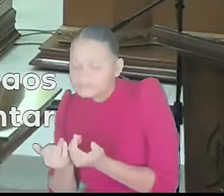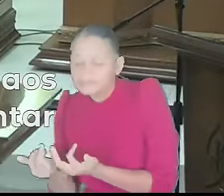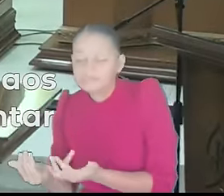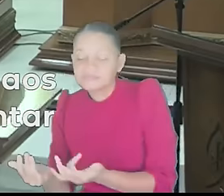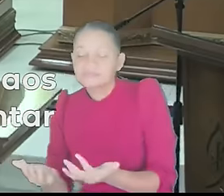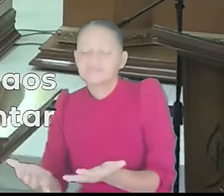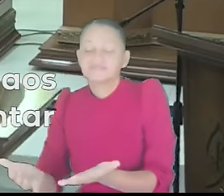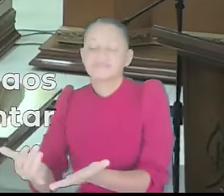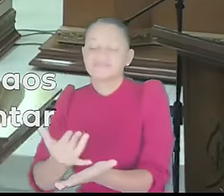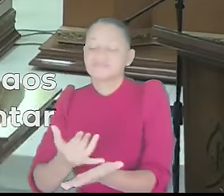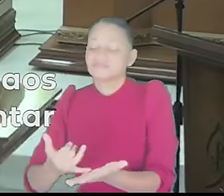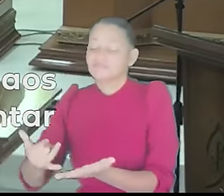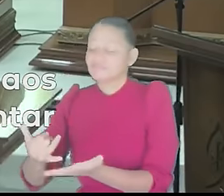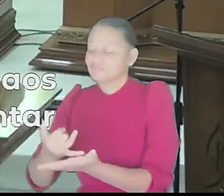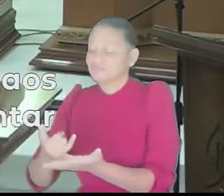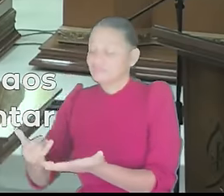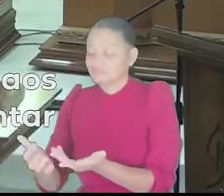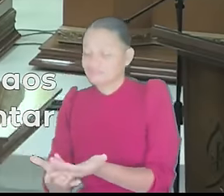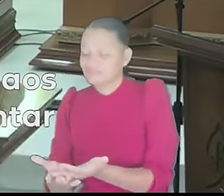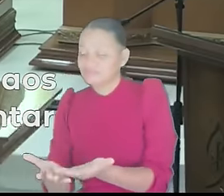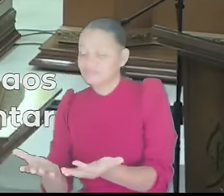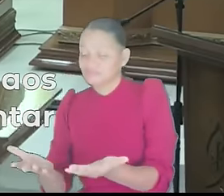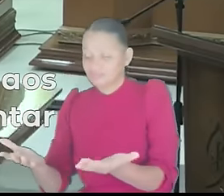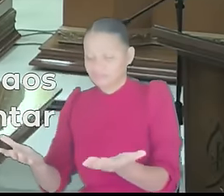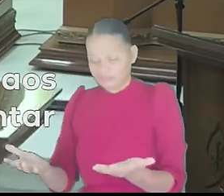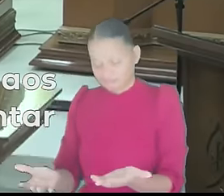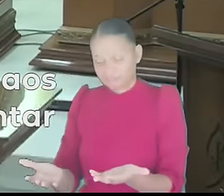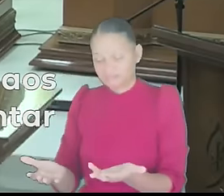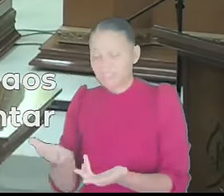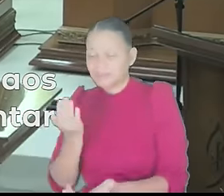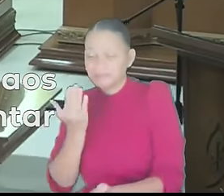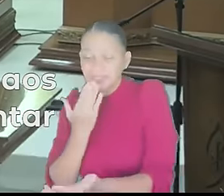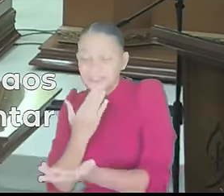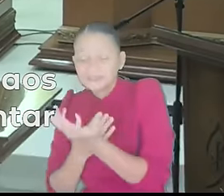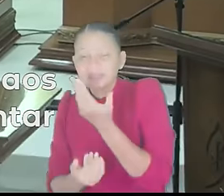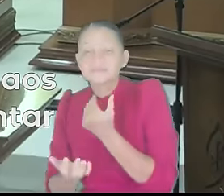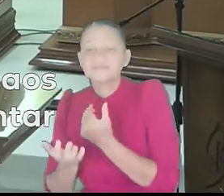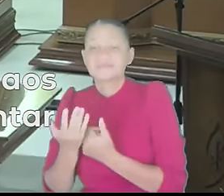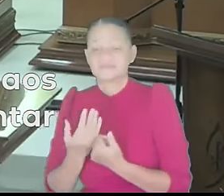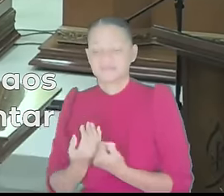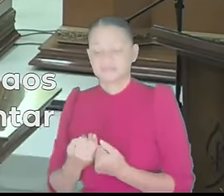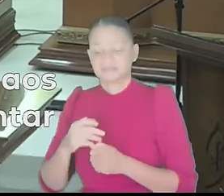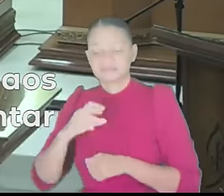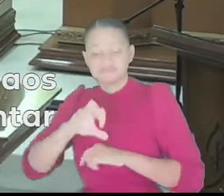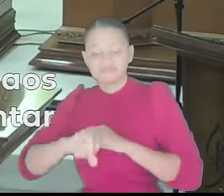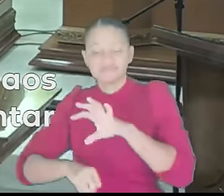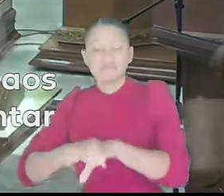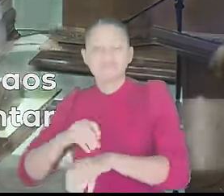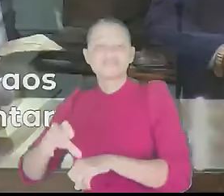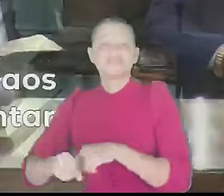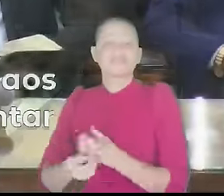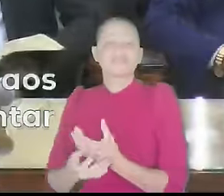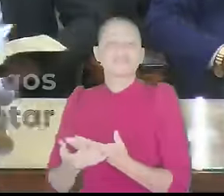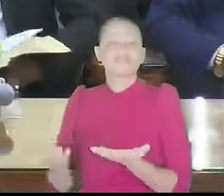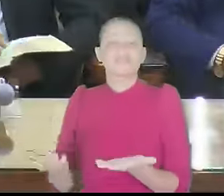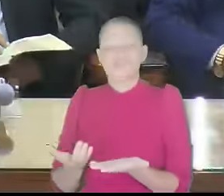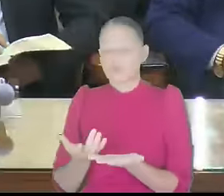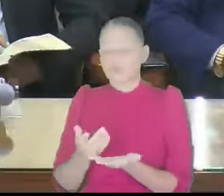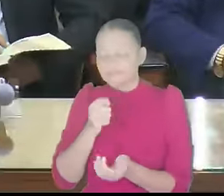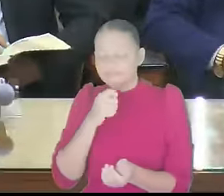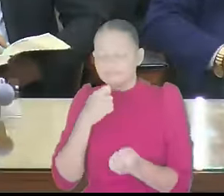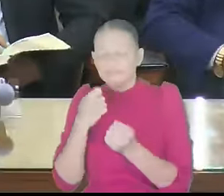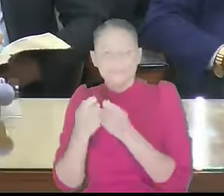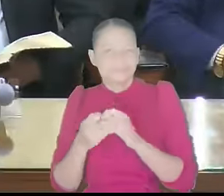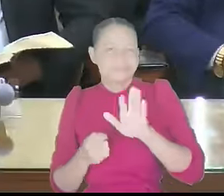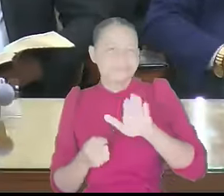para se alimentar nos jardins e para colher os lírios. Irmãos, não adianta você querer fugir